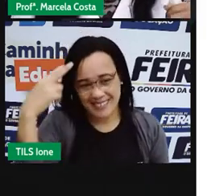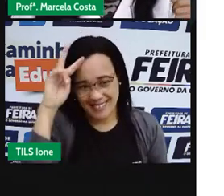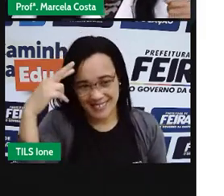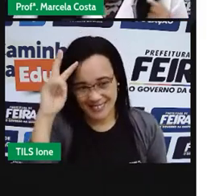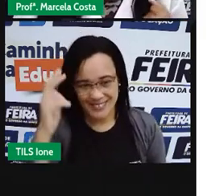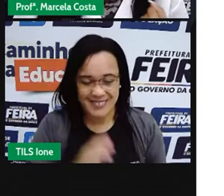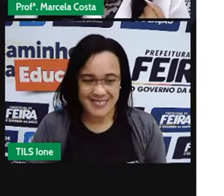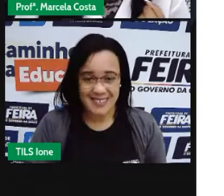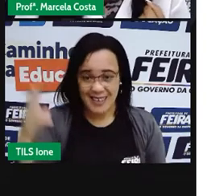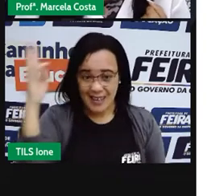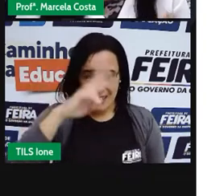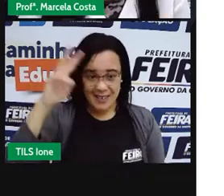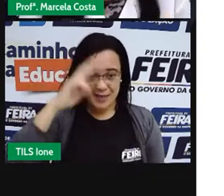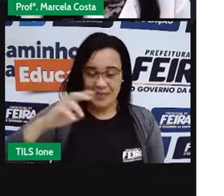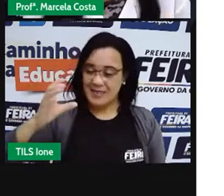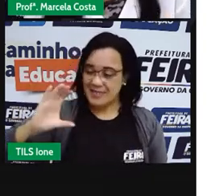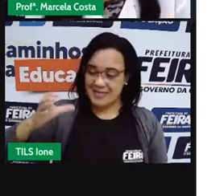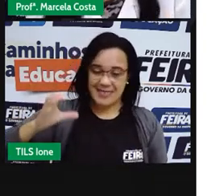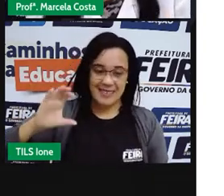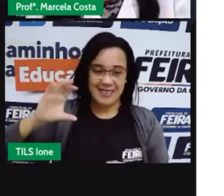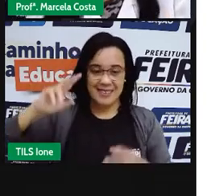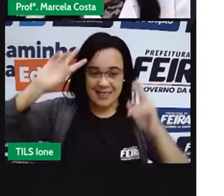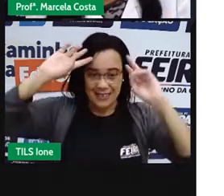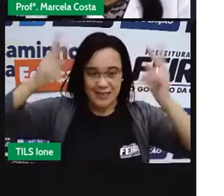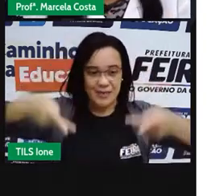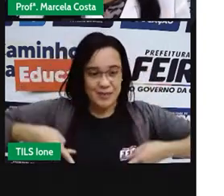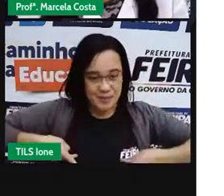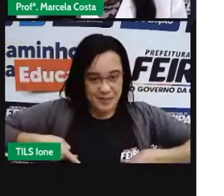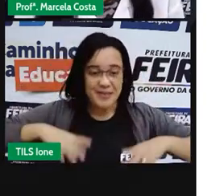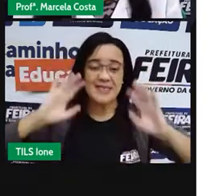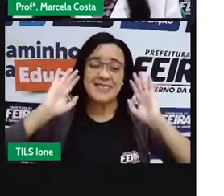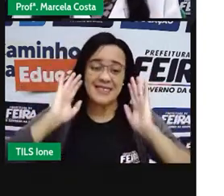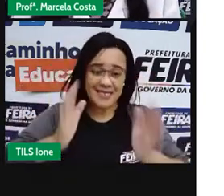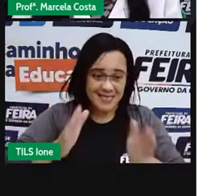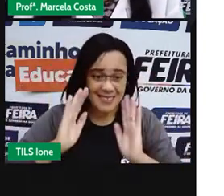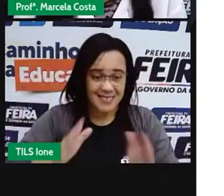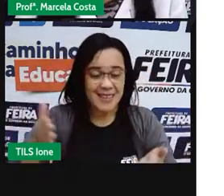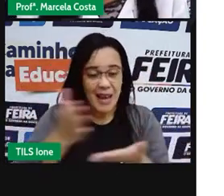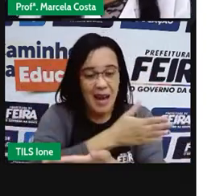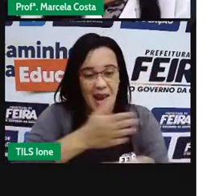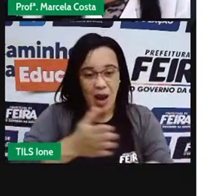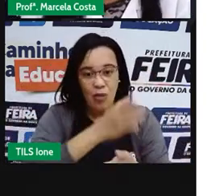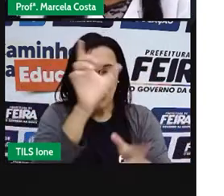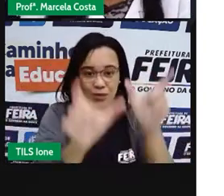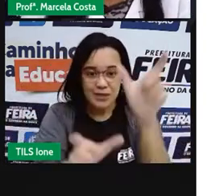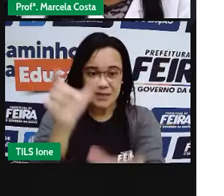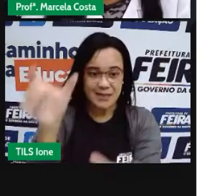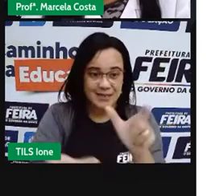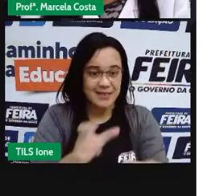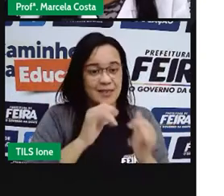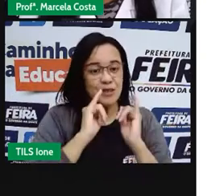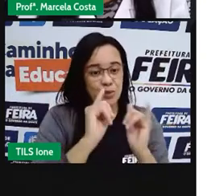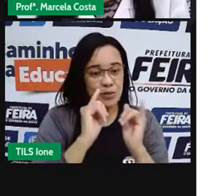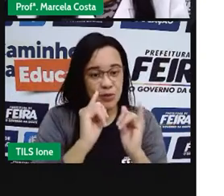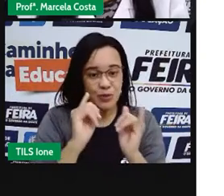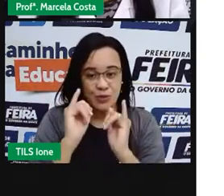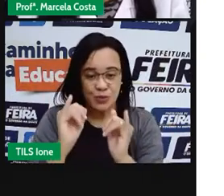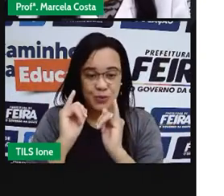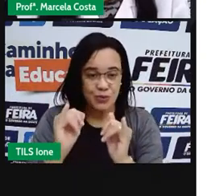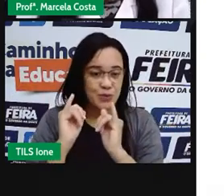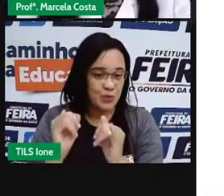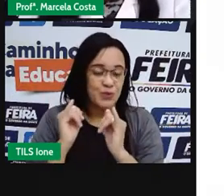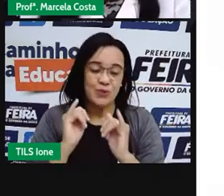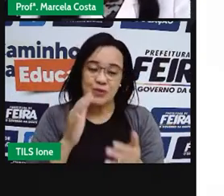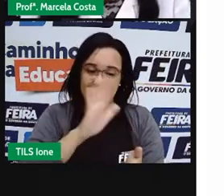de ciências humanas, lembra? A gente já retomou alguns personagens dos contos de